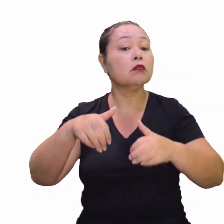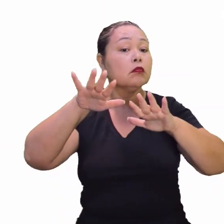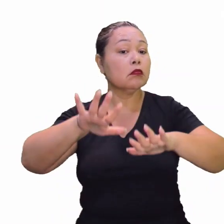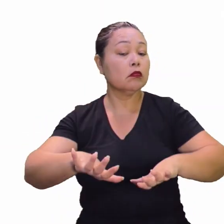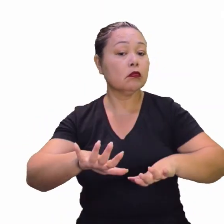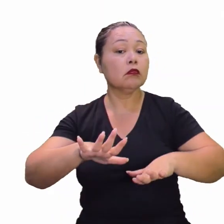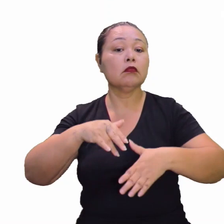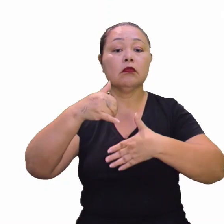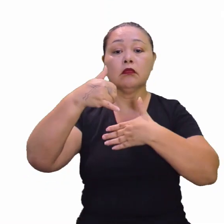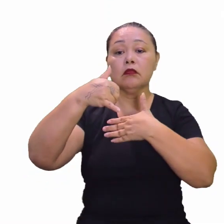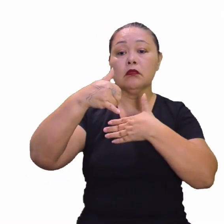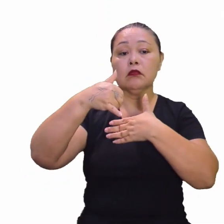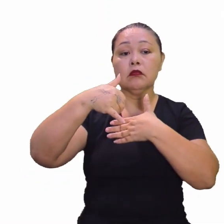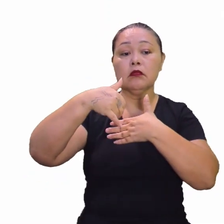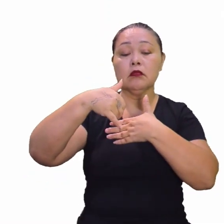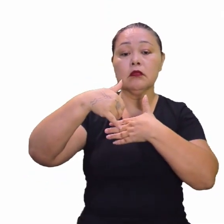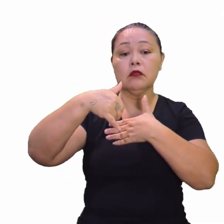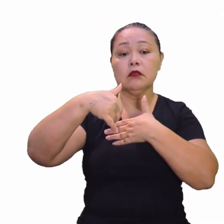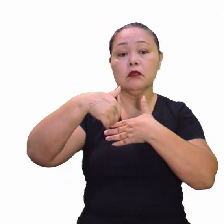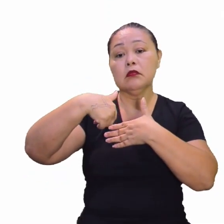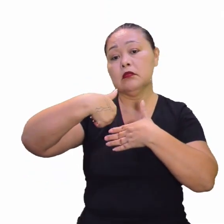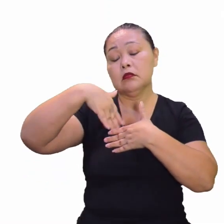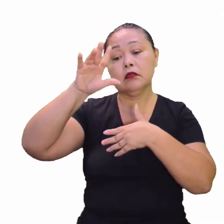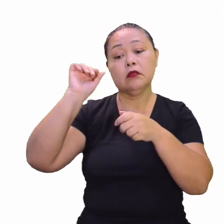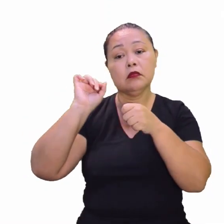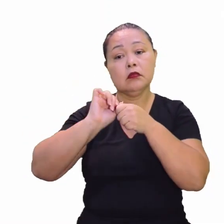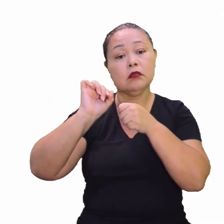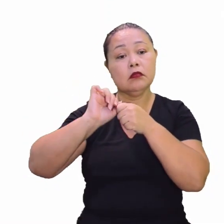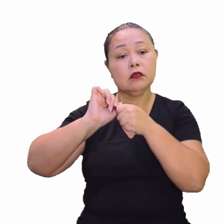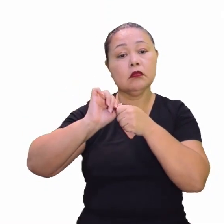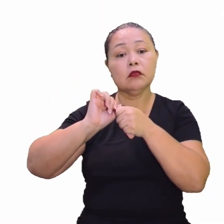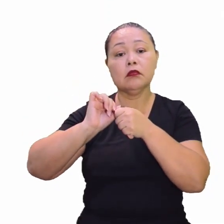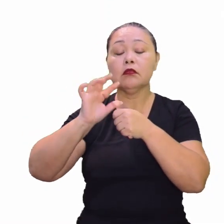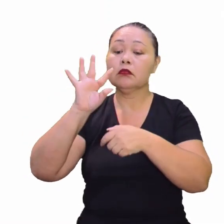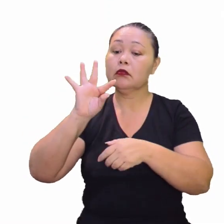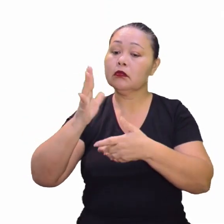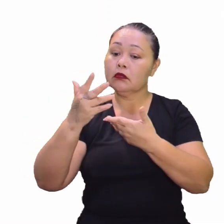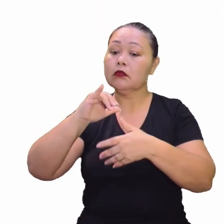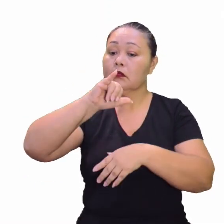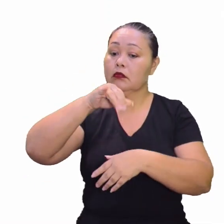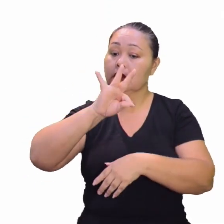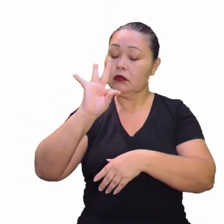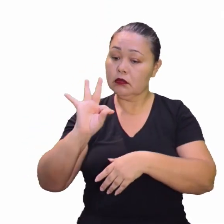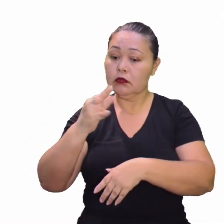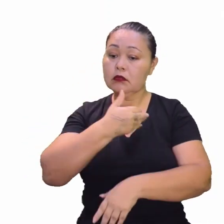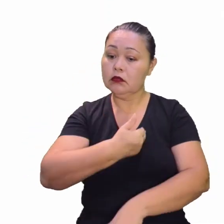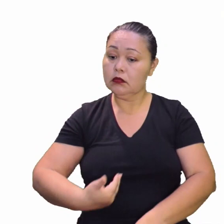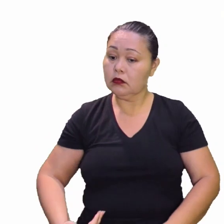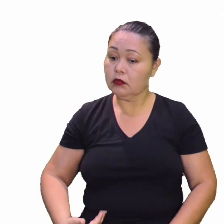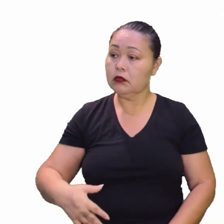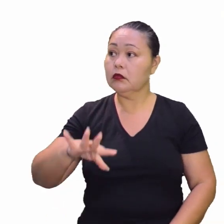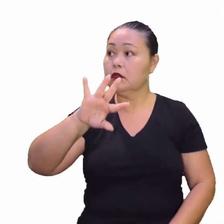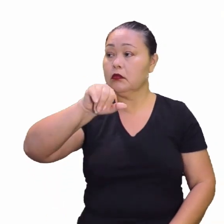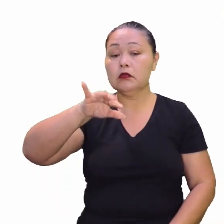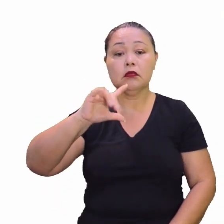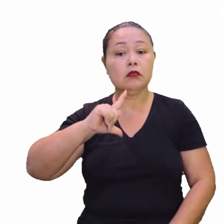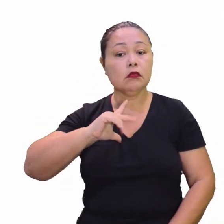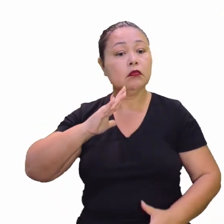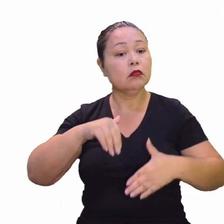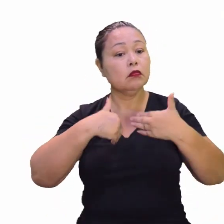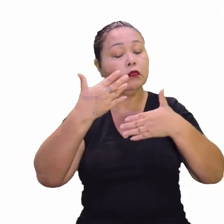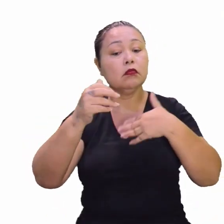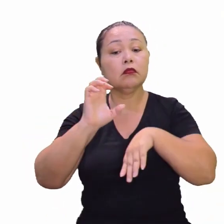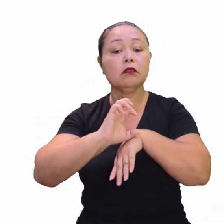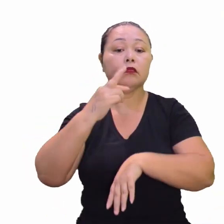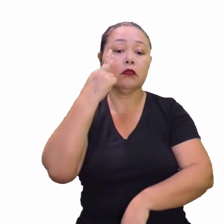A instalação foi uma das muitas realizações de Teixeirão, Jorge Teixeira, certo, professor Jorge? Para o